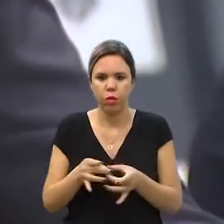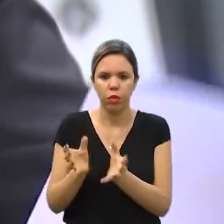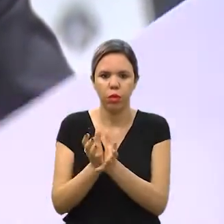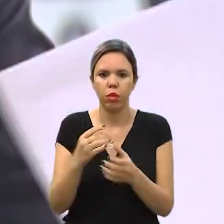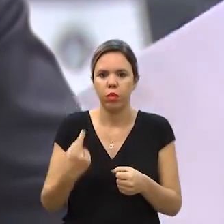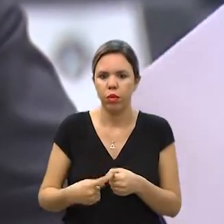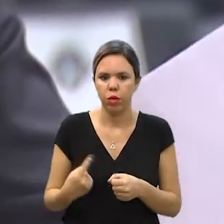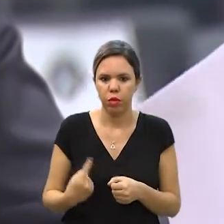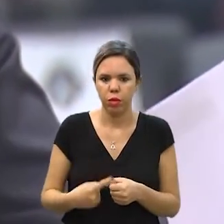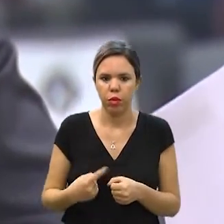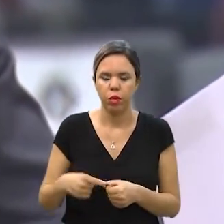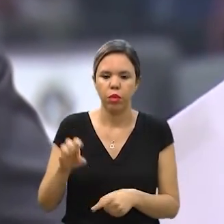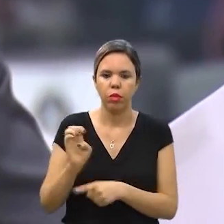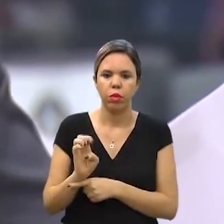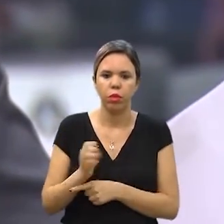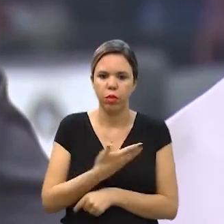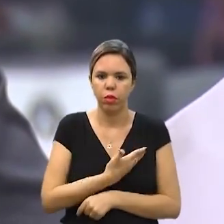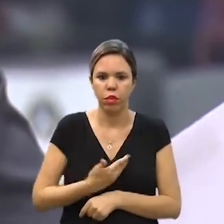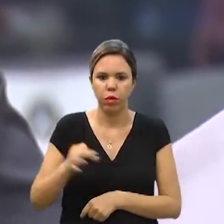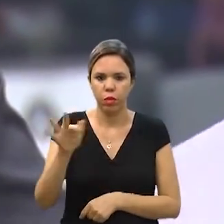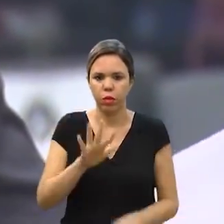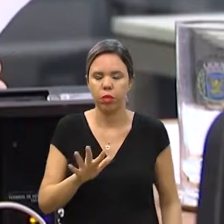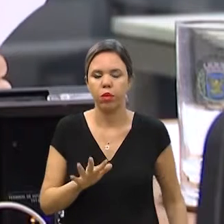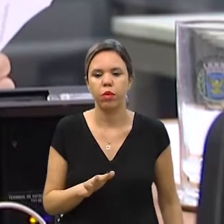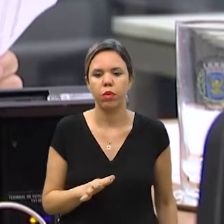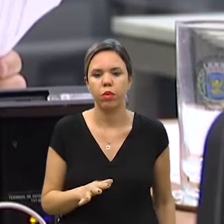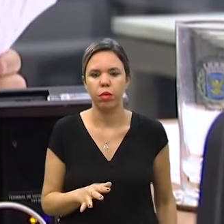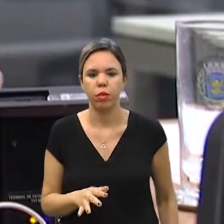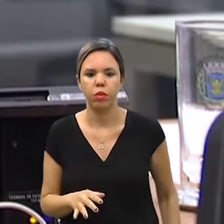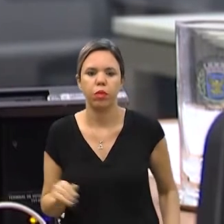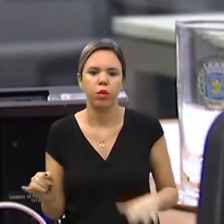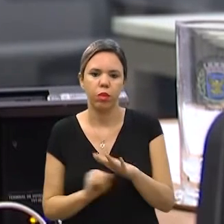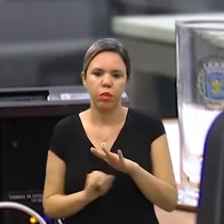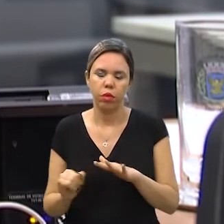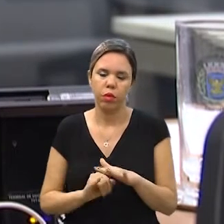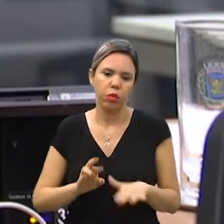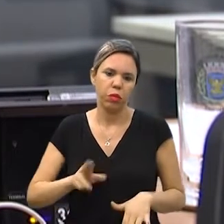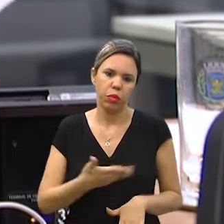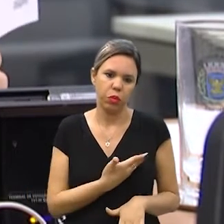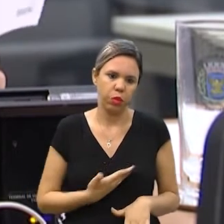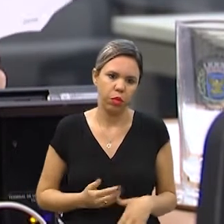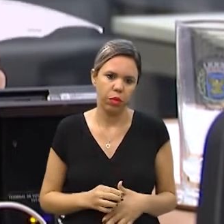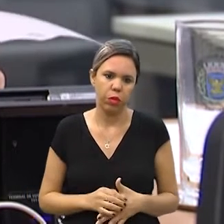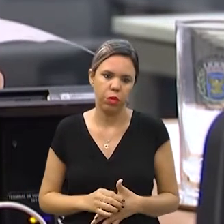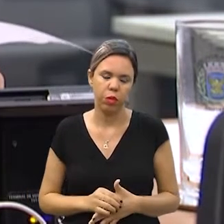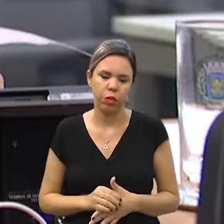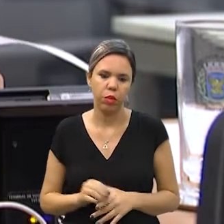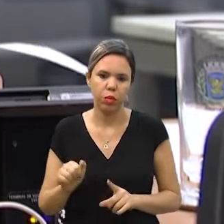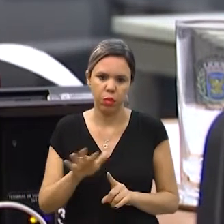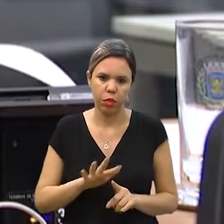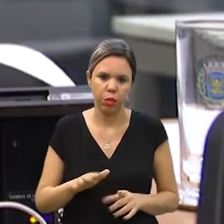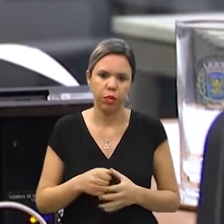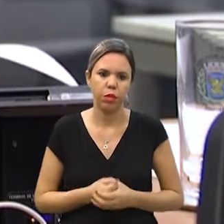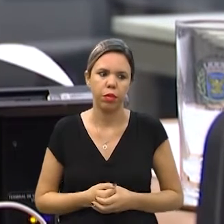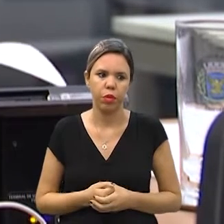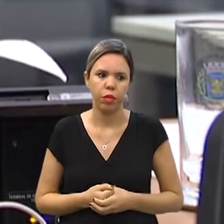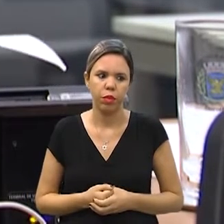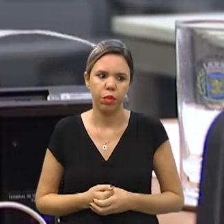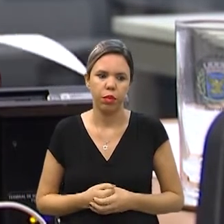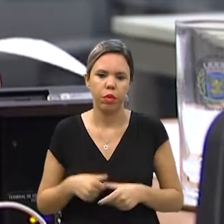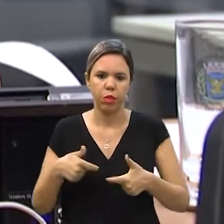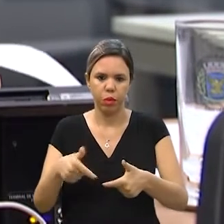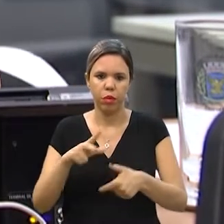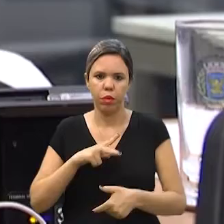entre município, estado e governo federal, bem como entidades não governamentais, da sociedade civil e